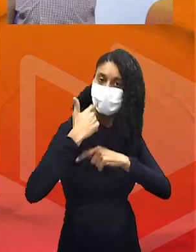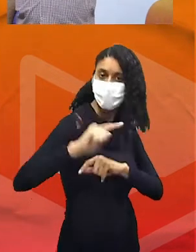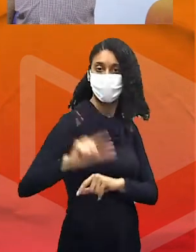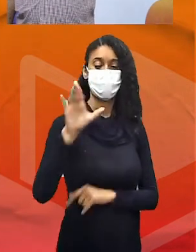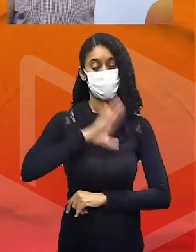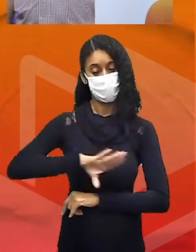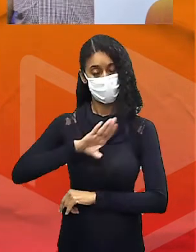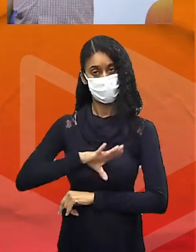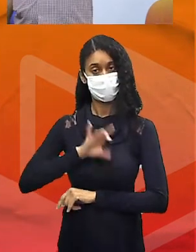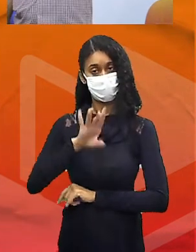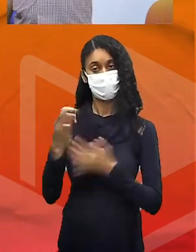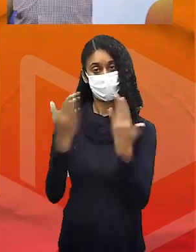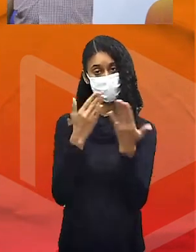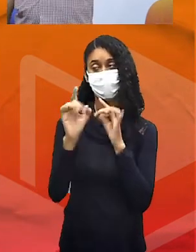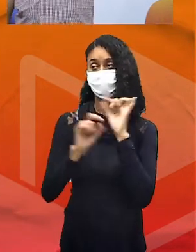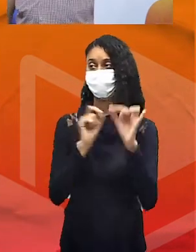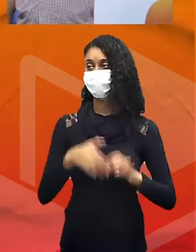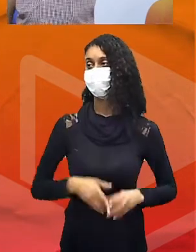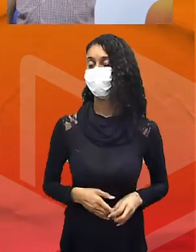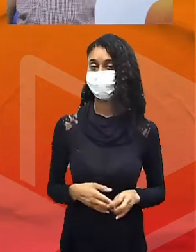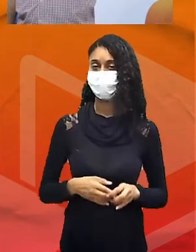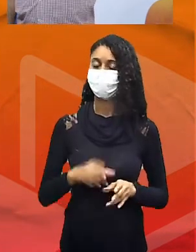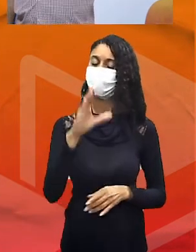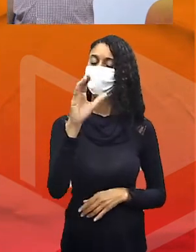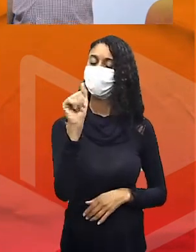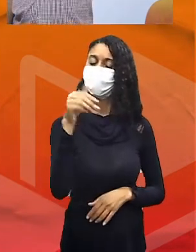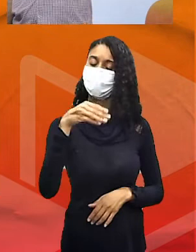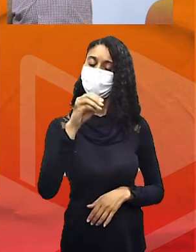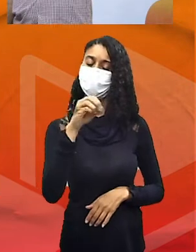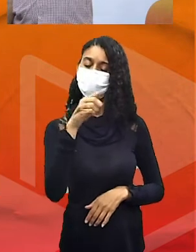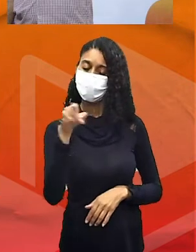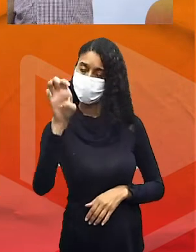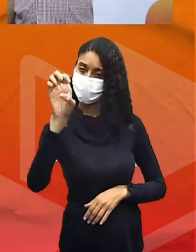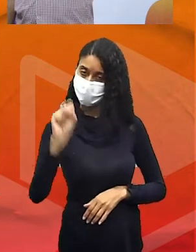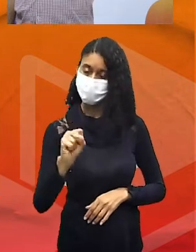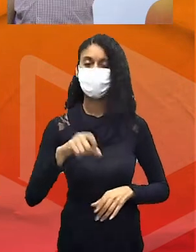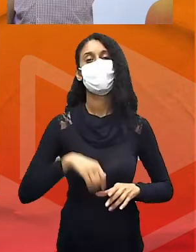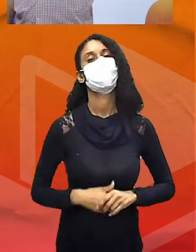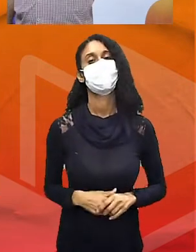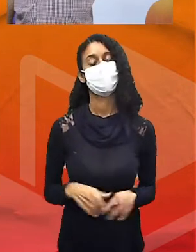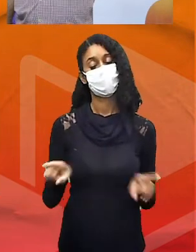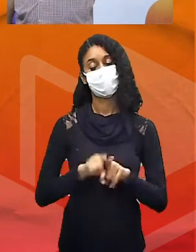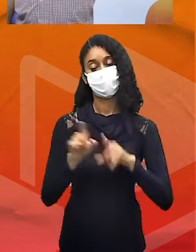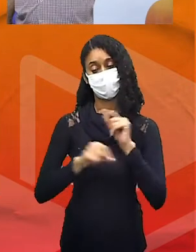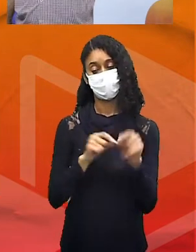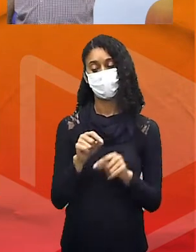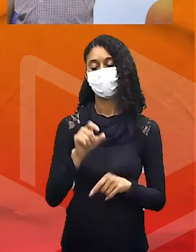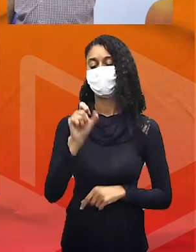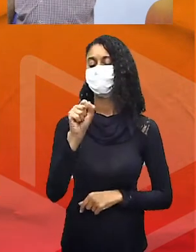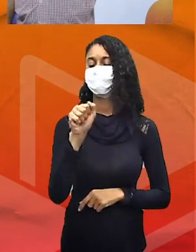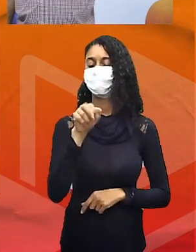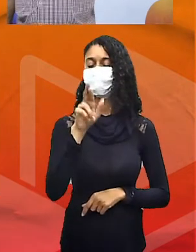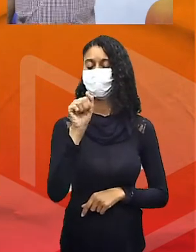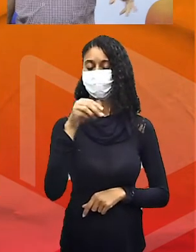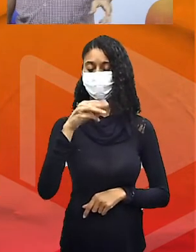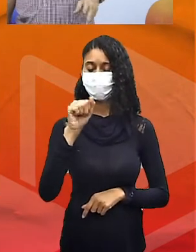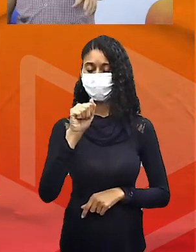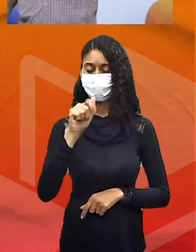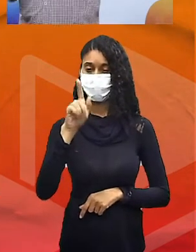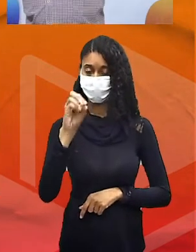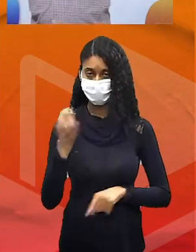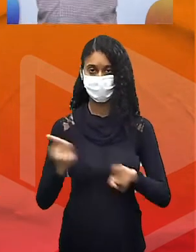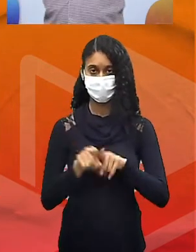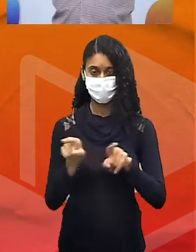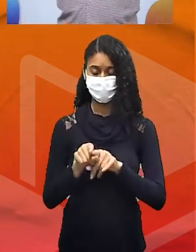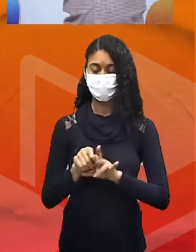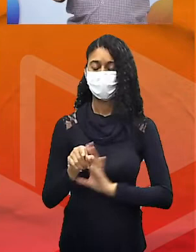Só comparado a um Camões, só comparado a um Zé Saramago, a um Eça de Queiroz,